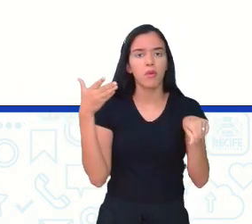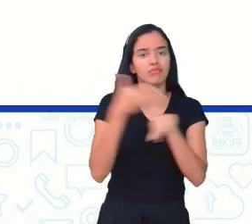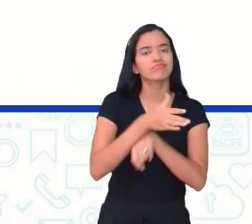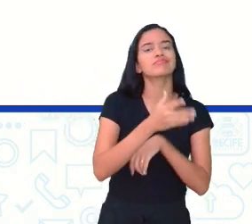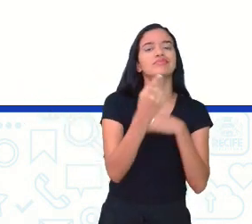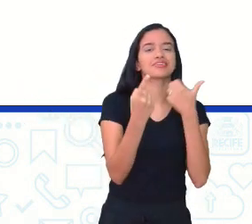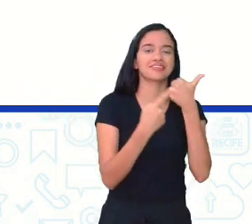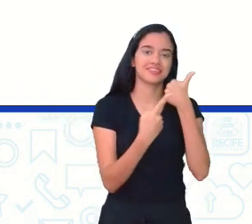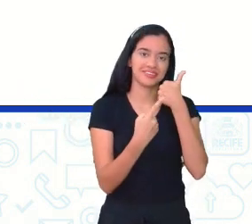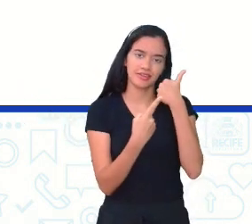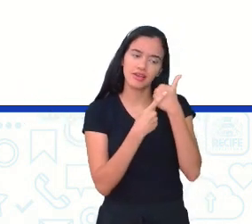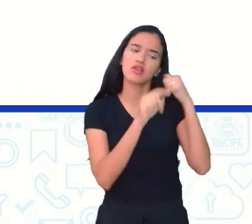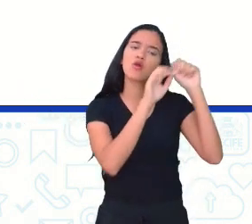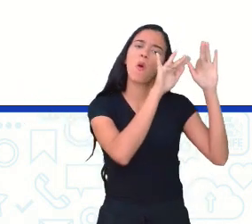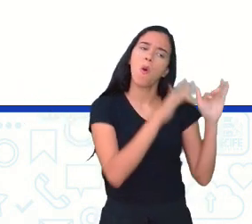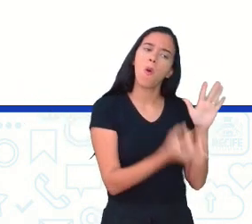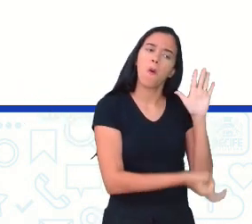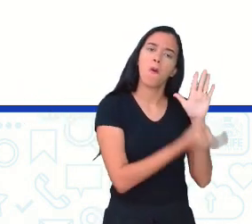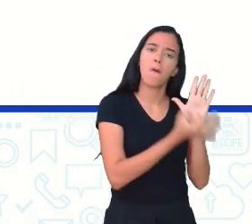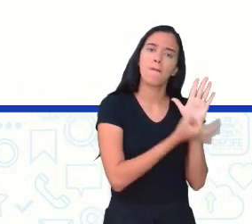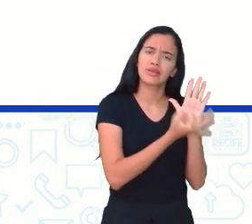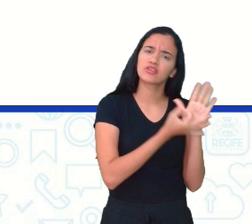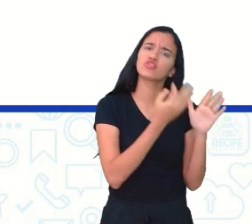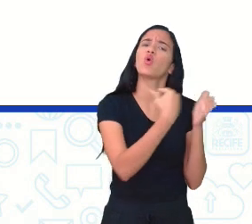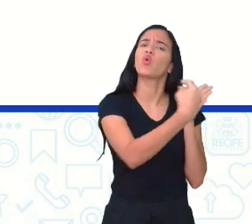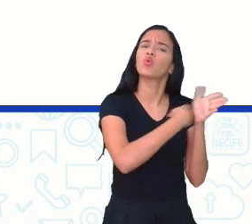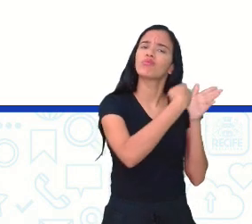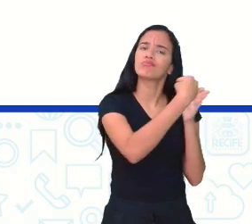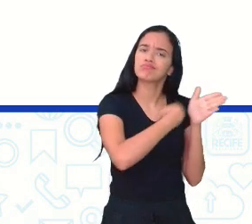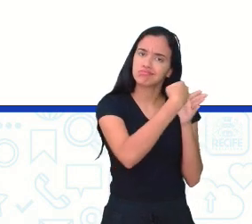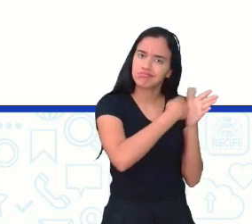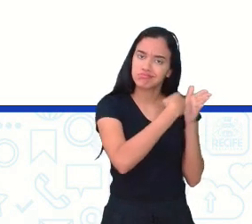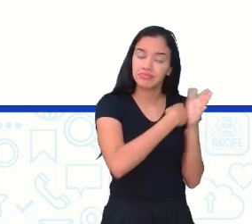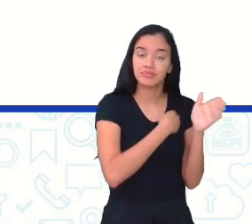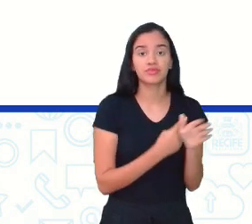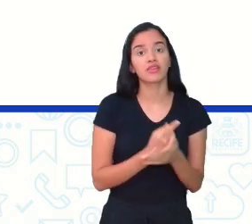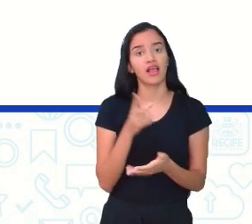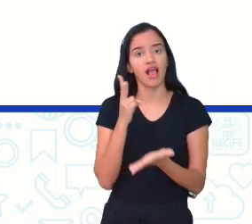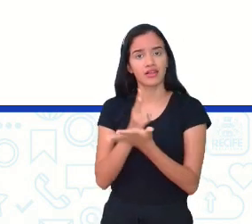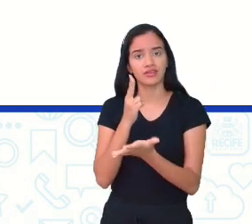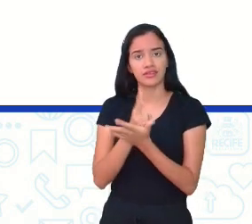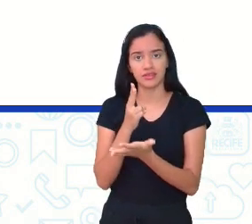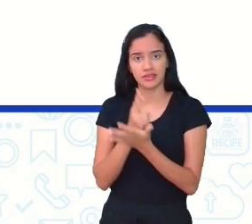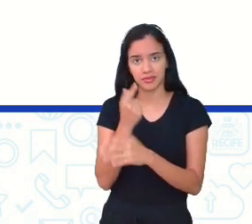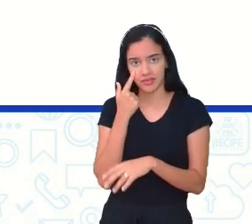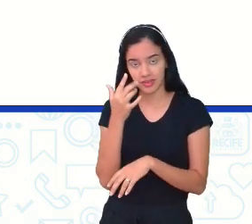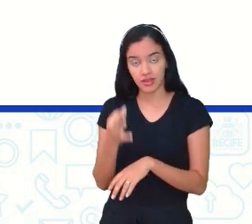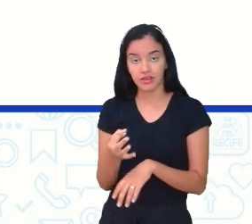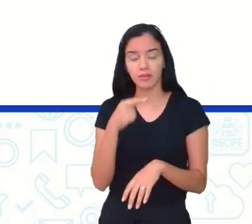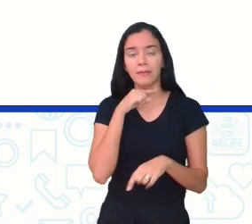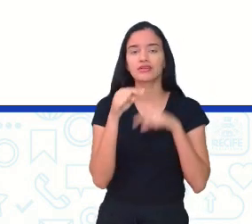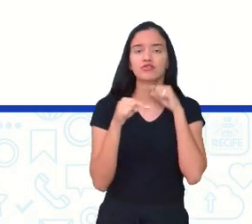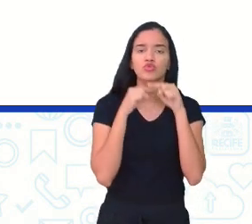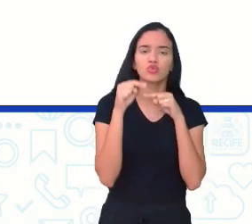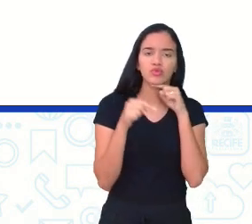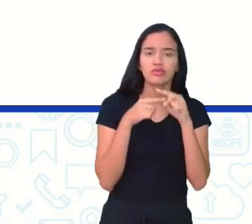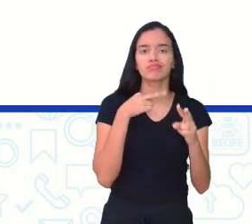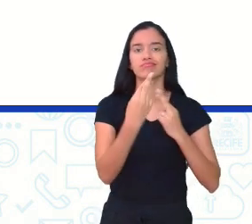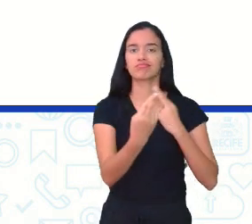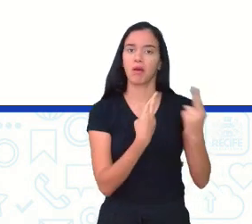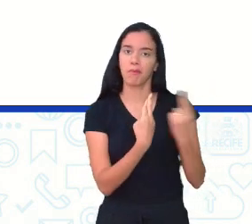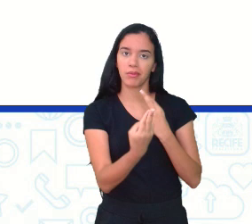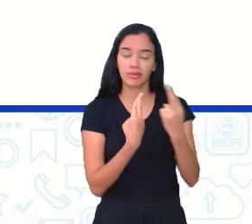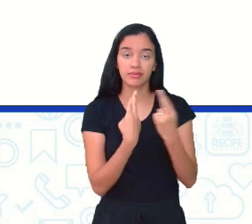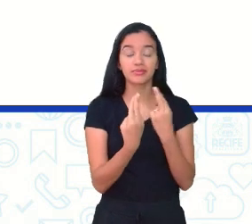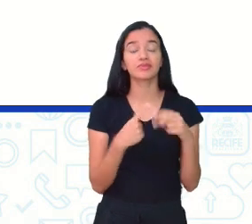likes nos vídeos, comentando. Tira dúvida lá também. A gente sempre fica de olho para trazer essa dúvida aqui, responder e